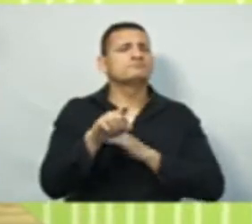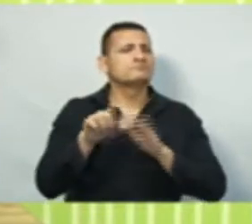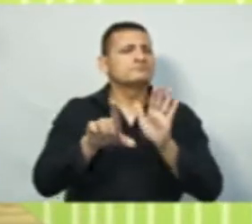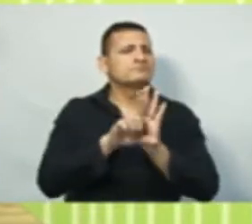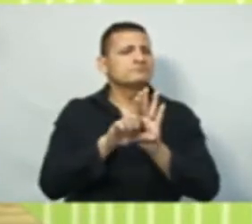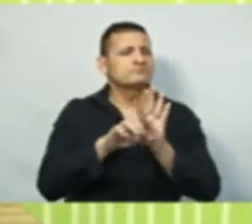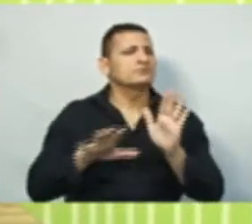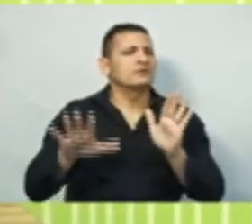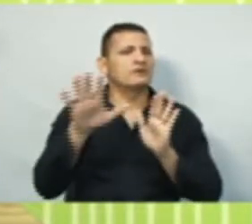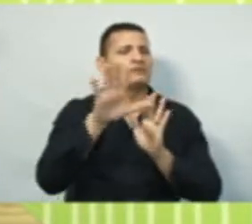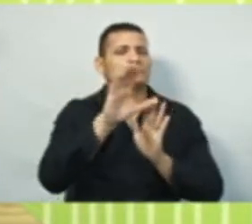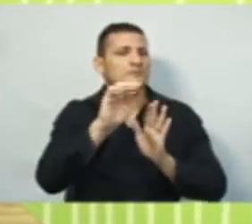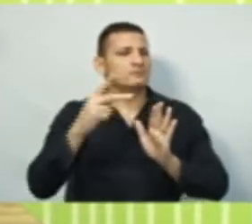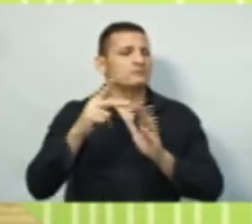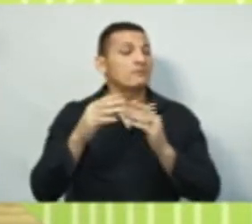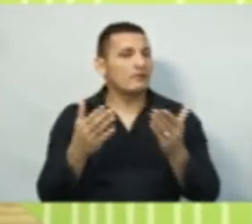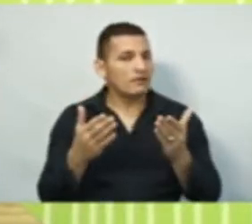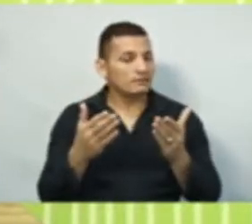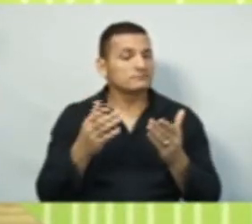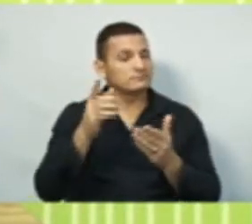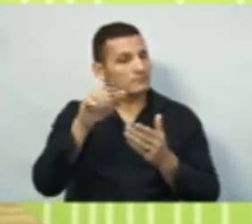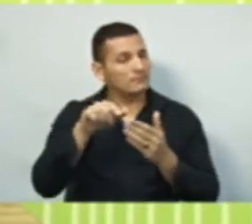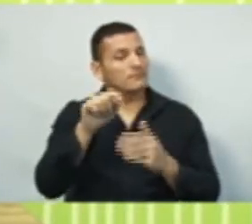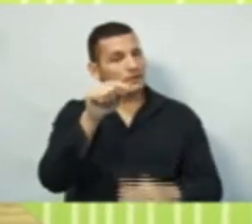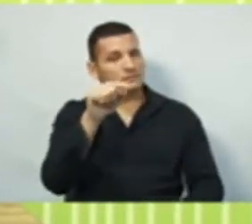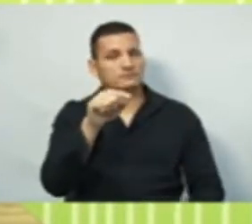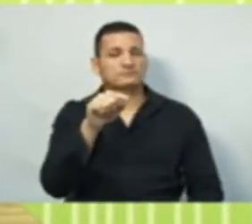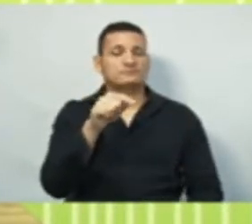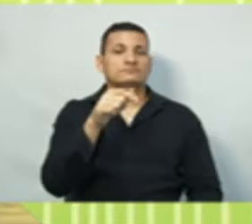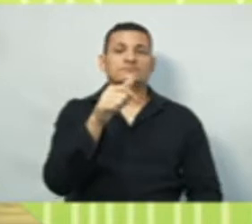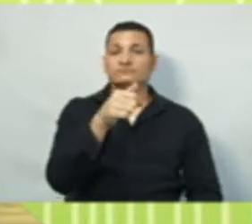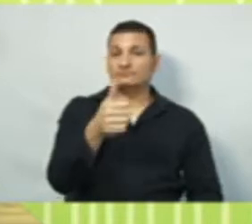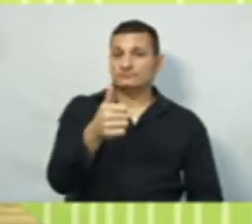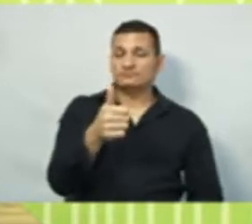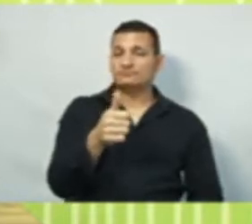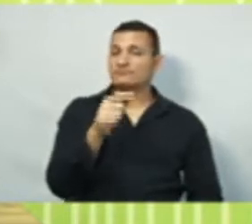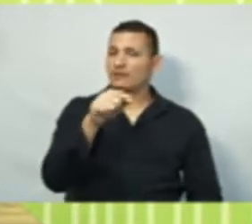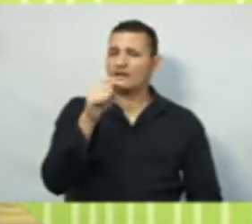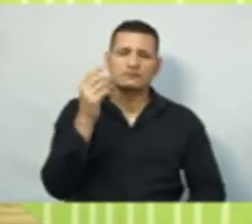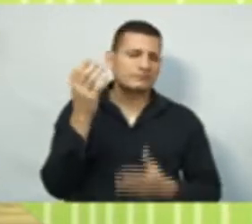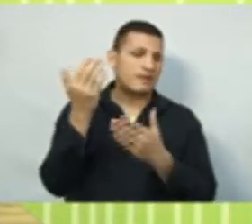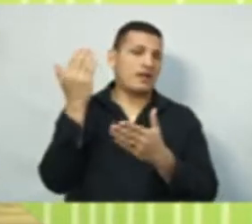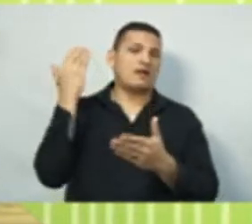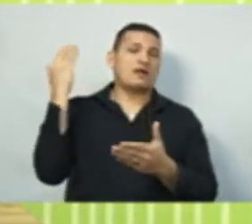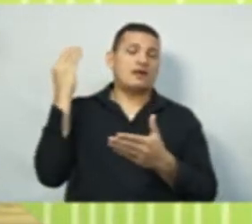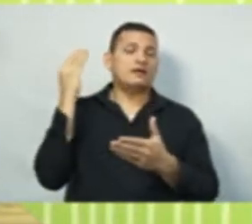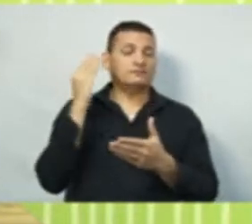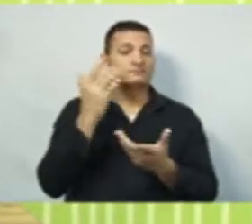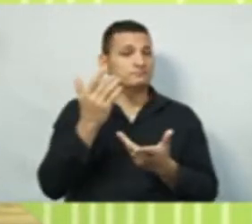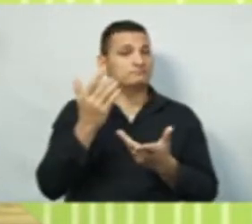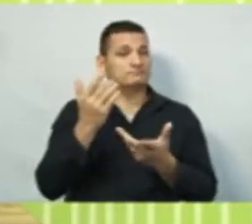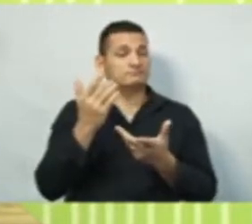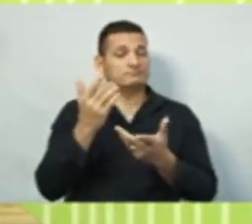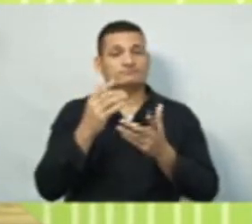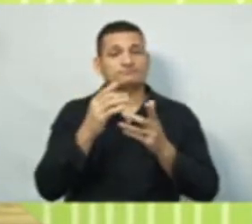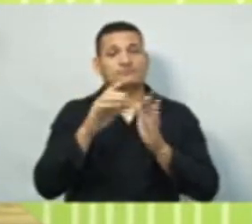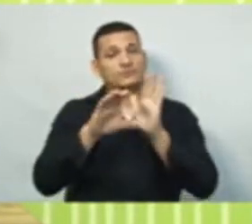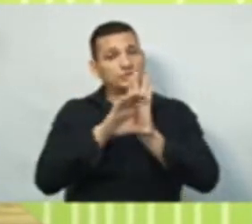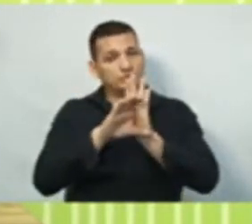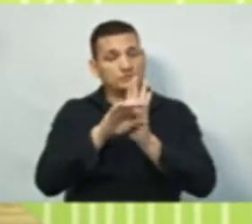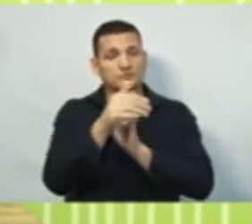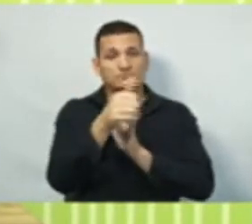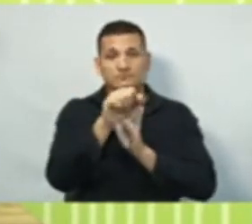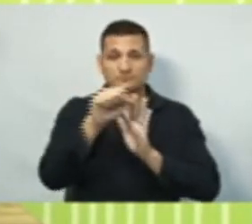das Cooperativas, qual é? Essa aí mesmo, pessoal. Apesar dela ser anterior à nossa Constituição Federal, que é de